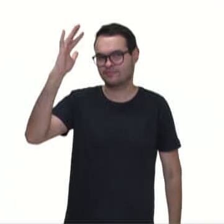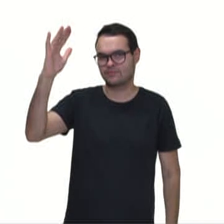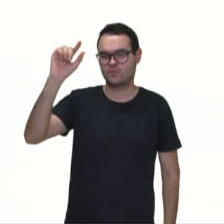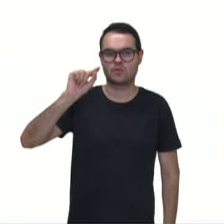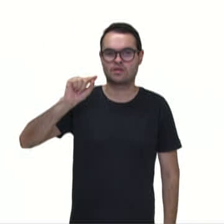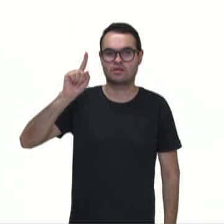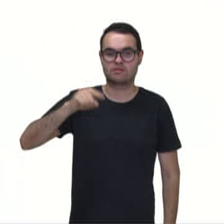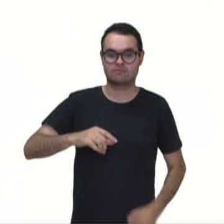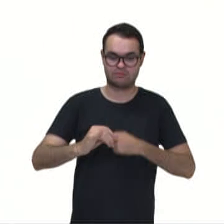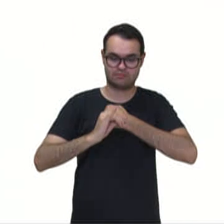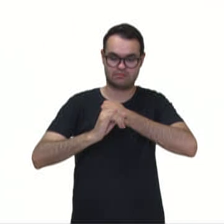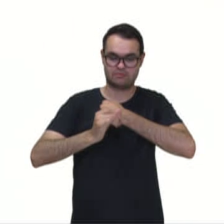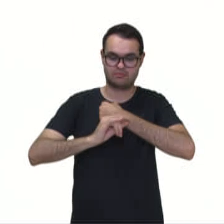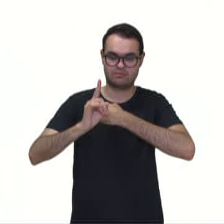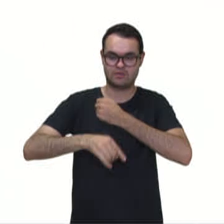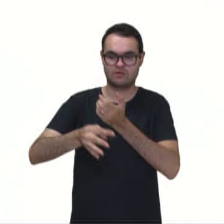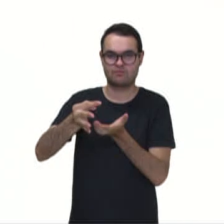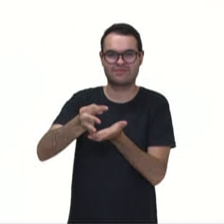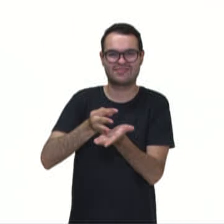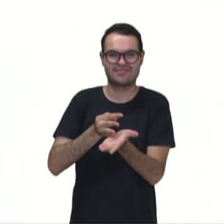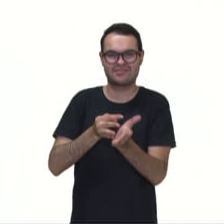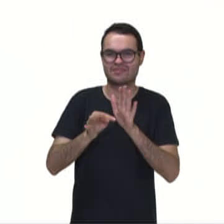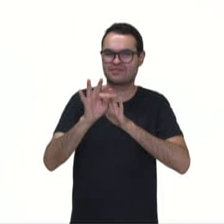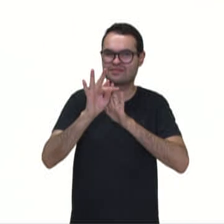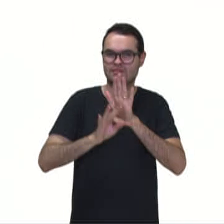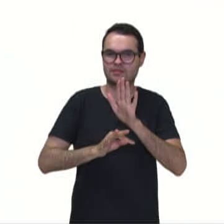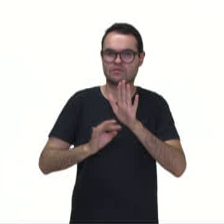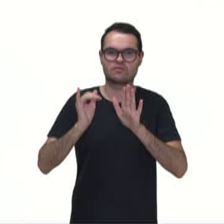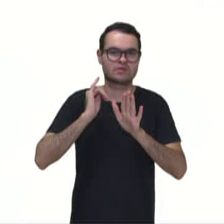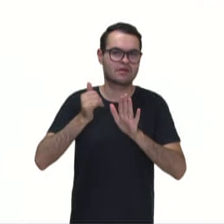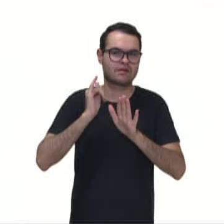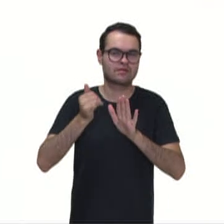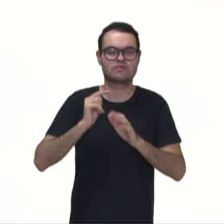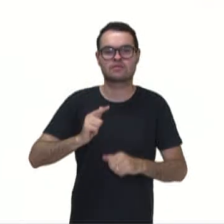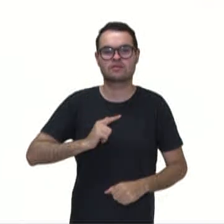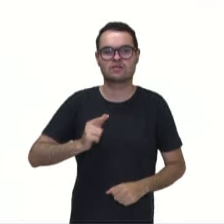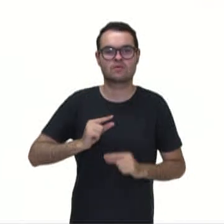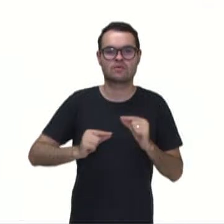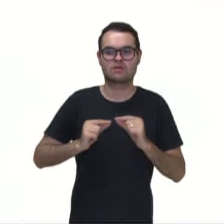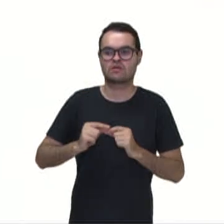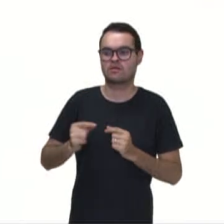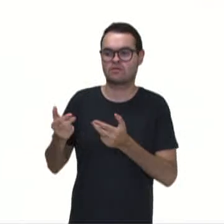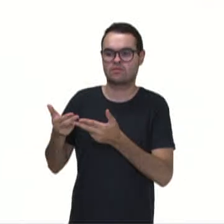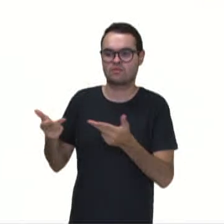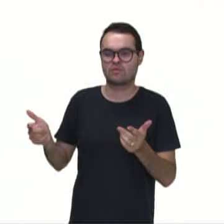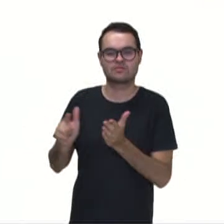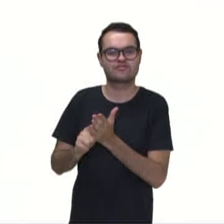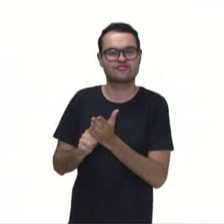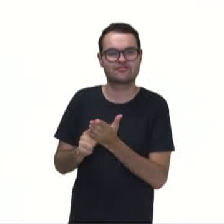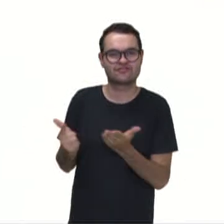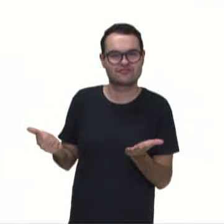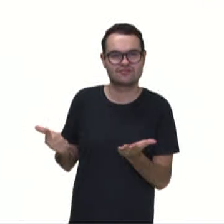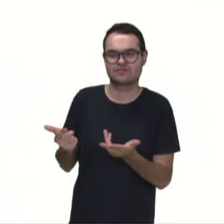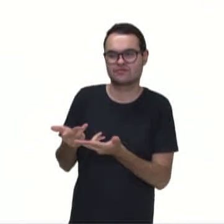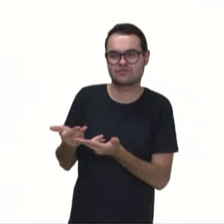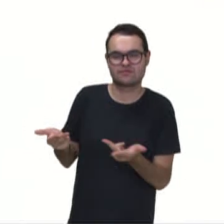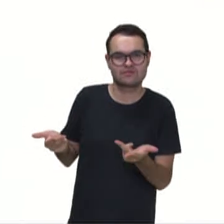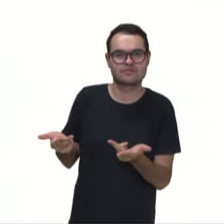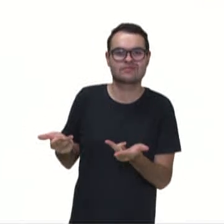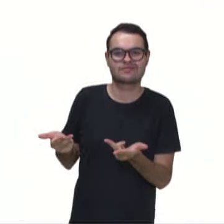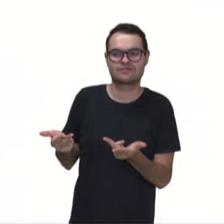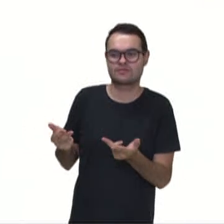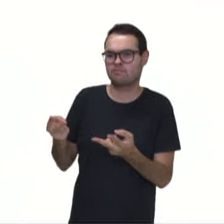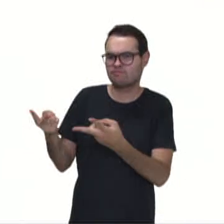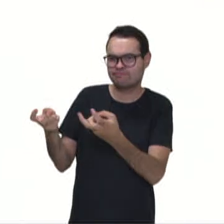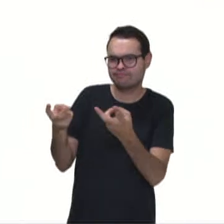texto narrativo que normalmente se inspira em notícias de jornal ou em observações de fatos